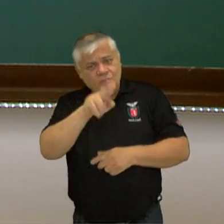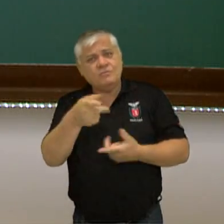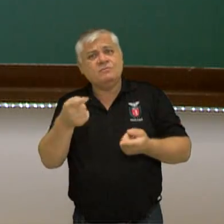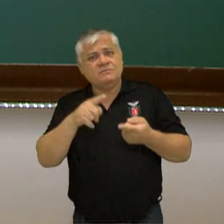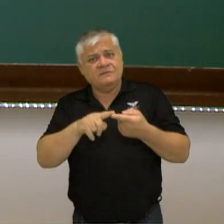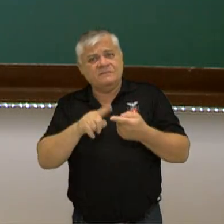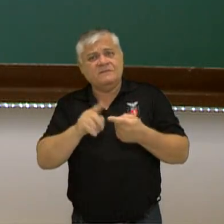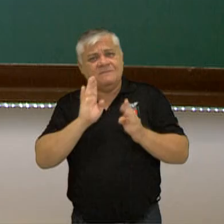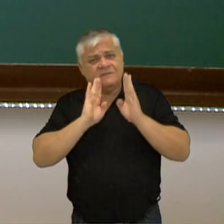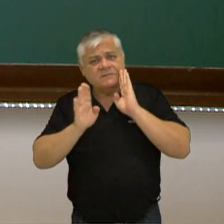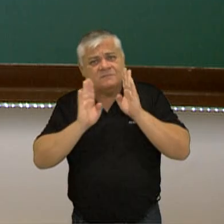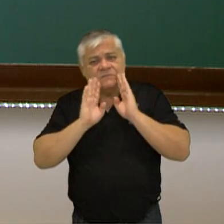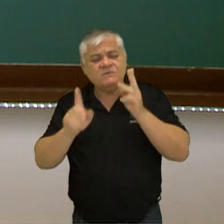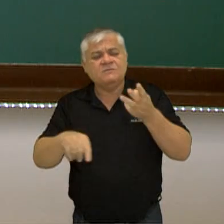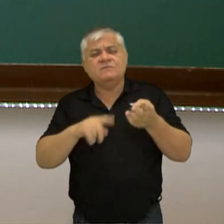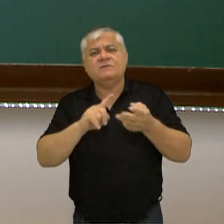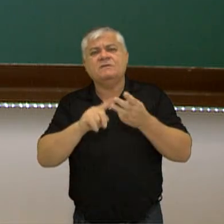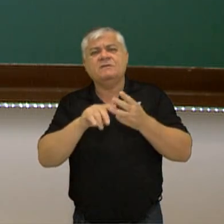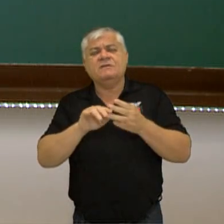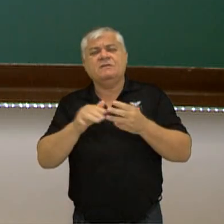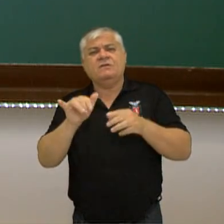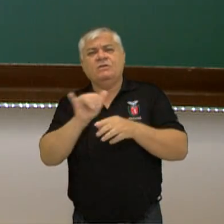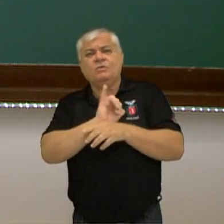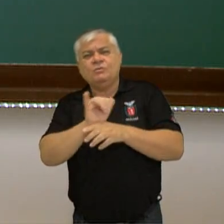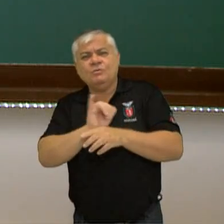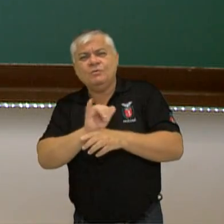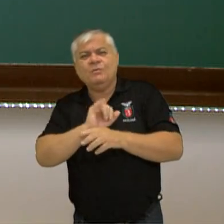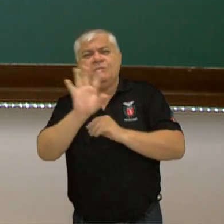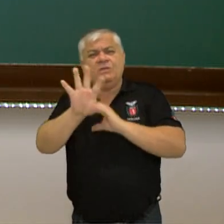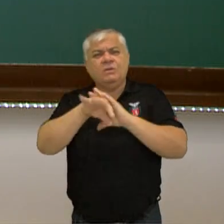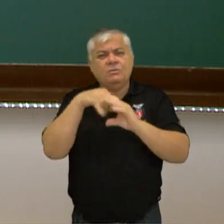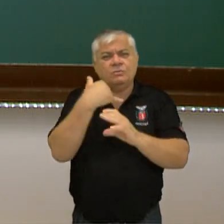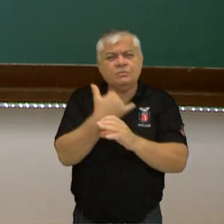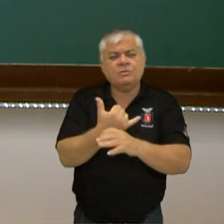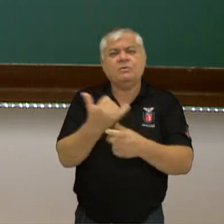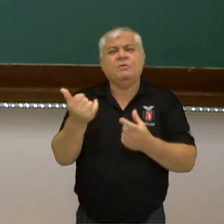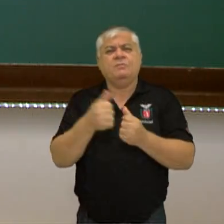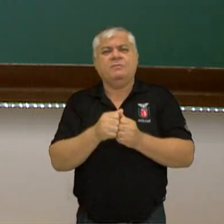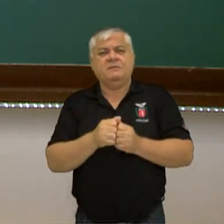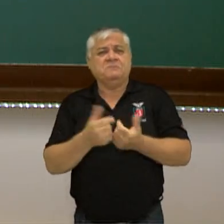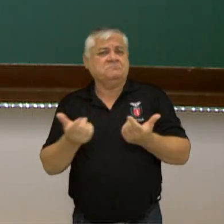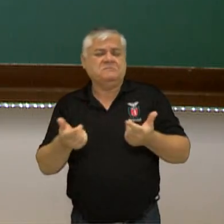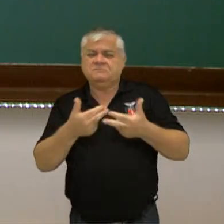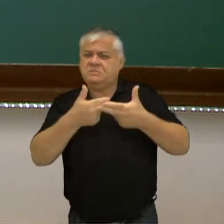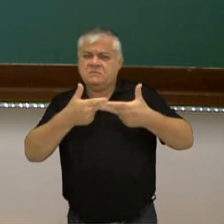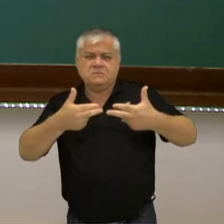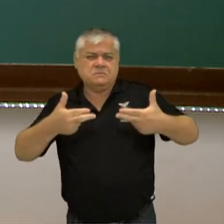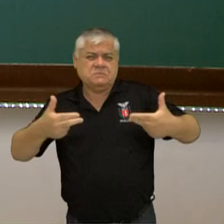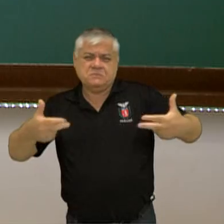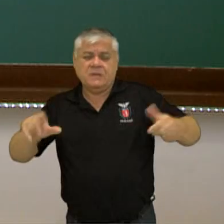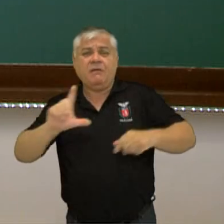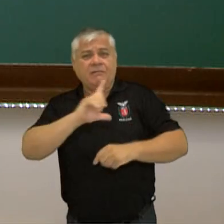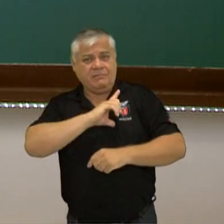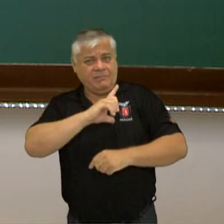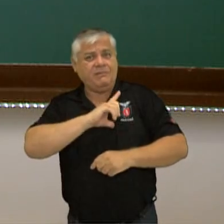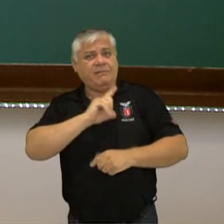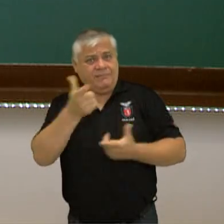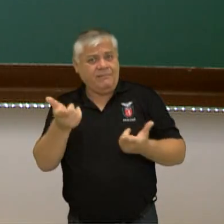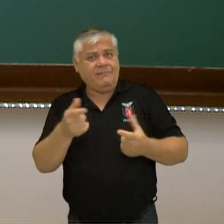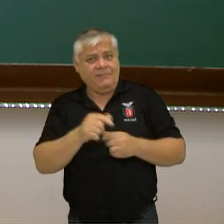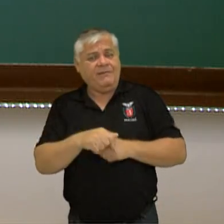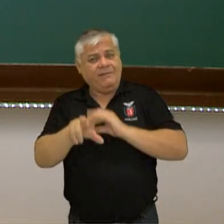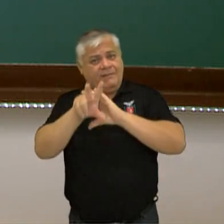acessa o Facebook, o YouTube, a Netflix, essas plataformas são o